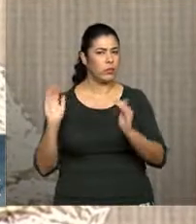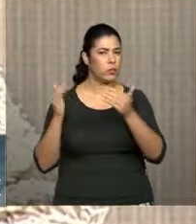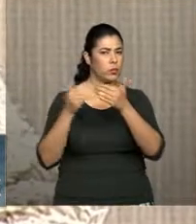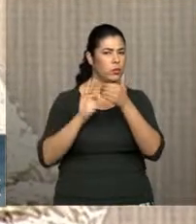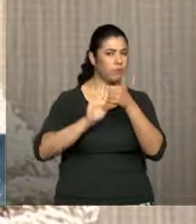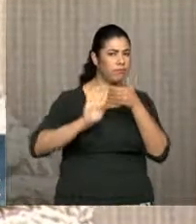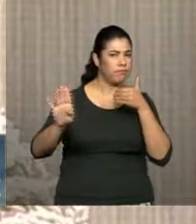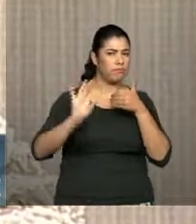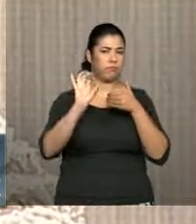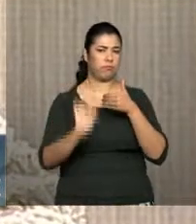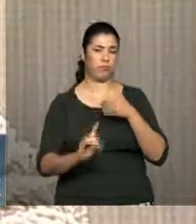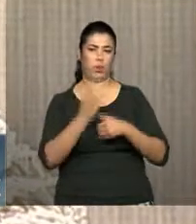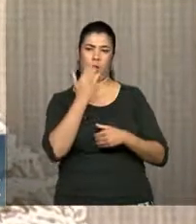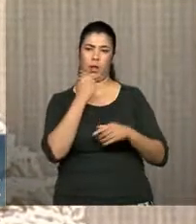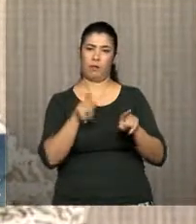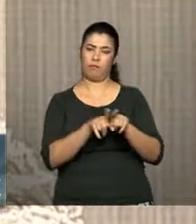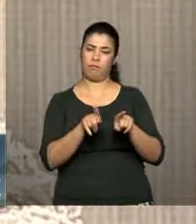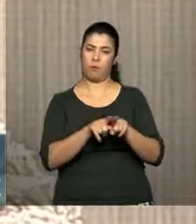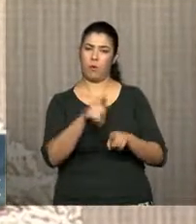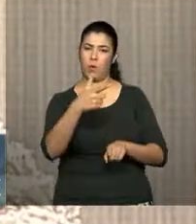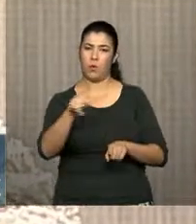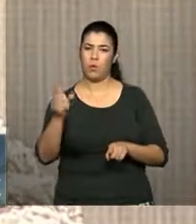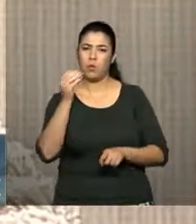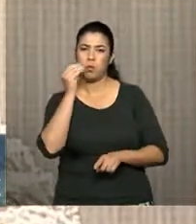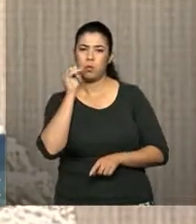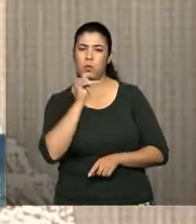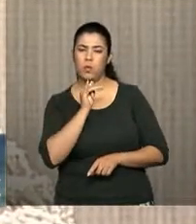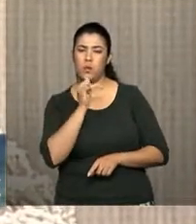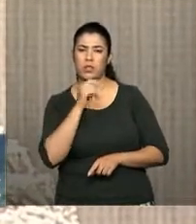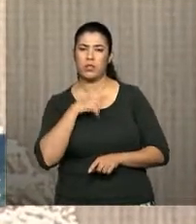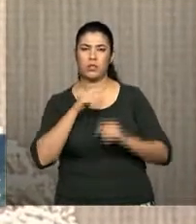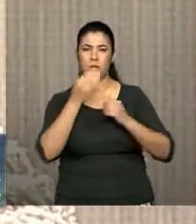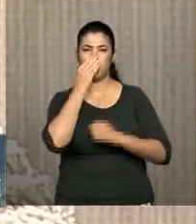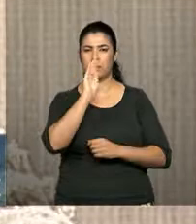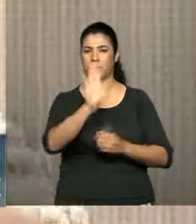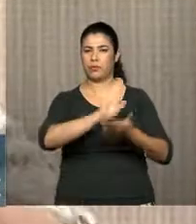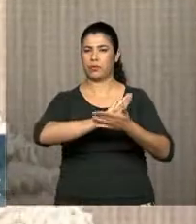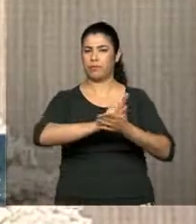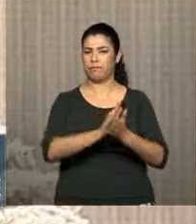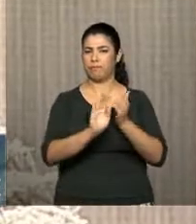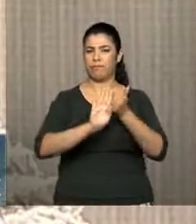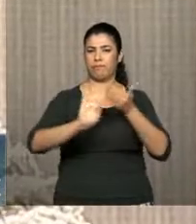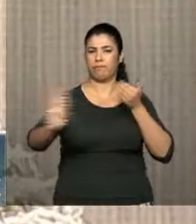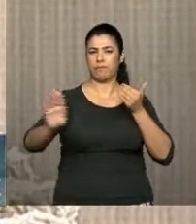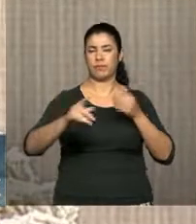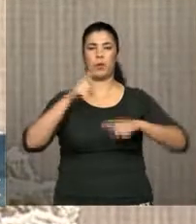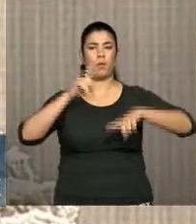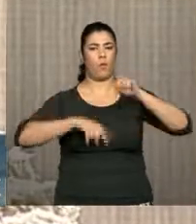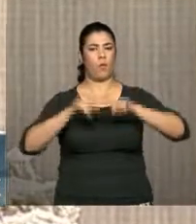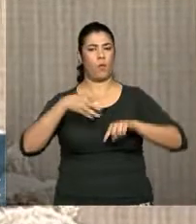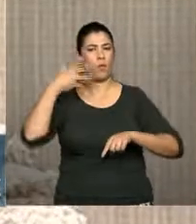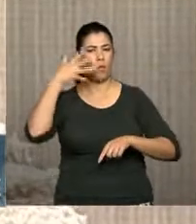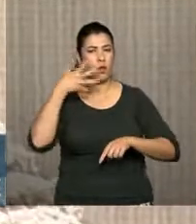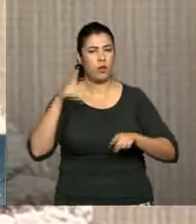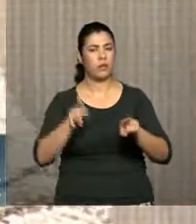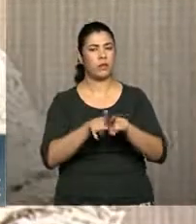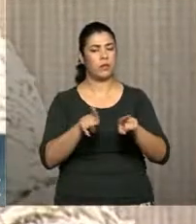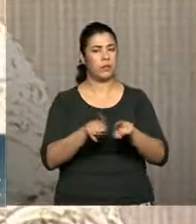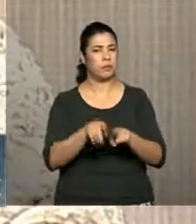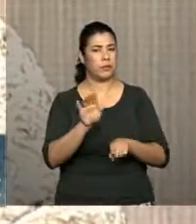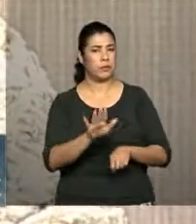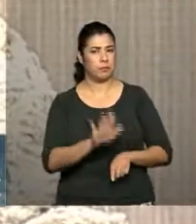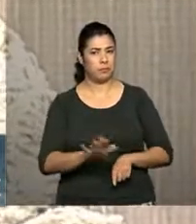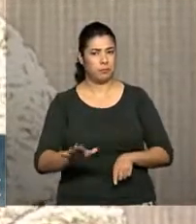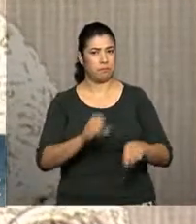em muitos casos são os que mais estão excluídos das políticas públicas como educação infantil como acesso à educação